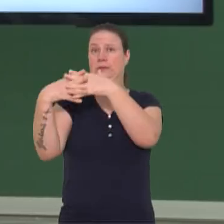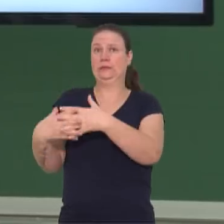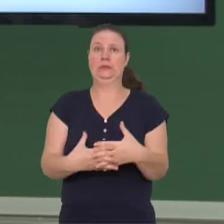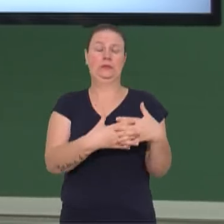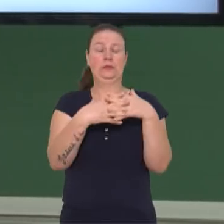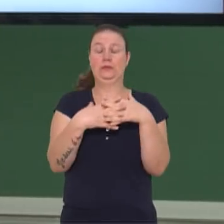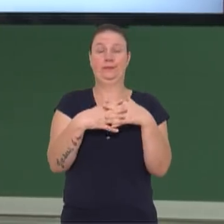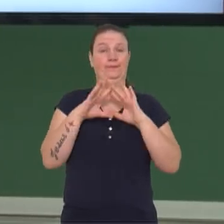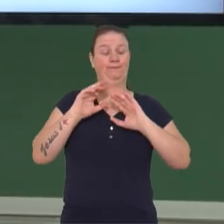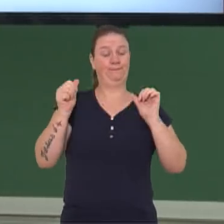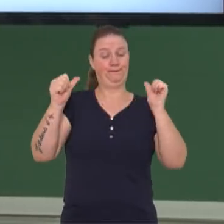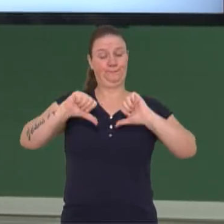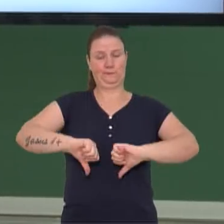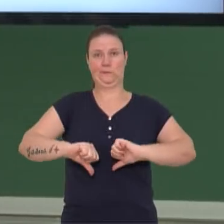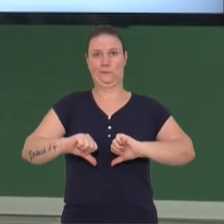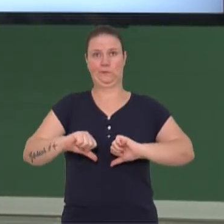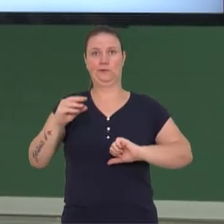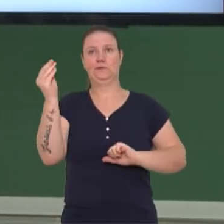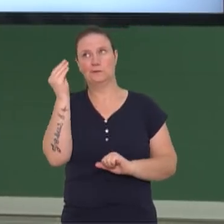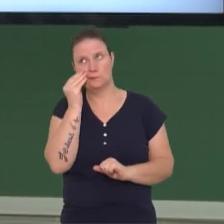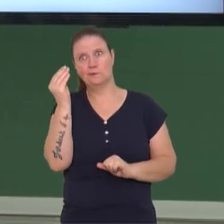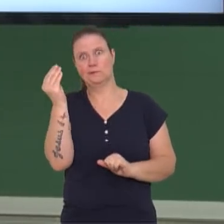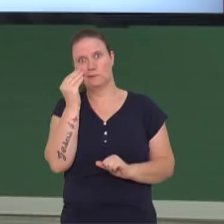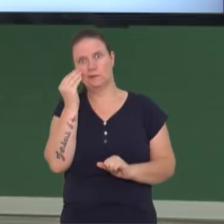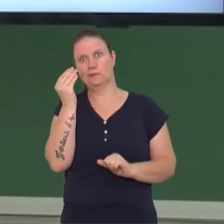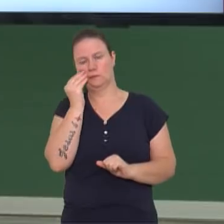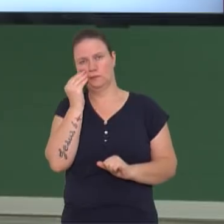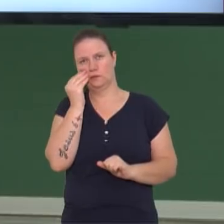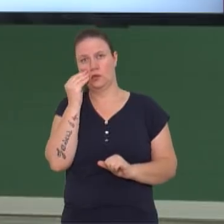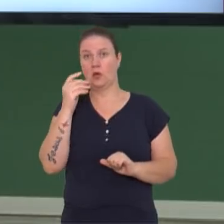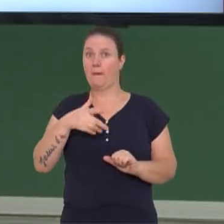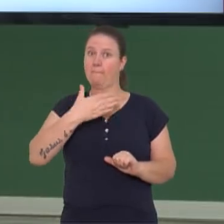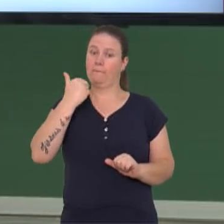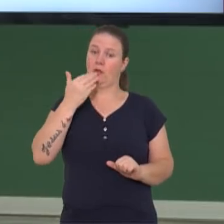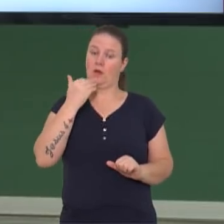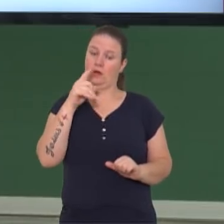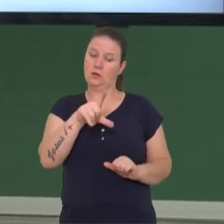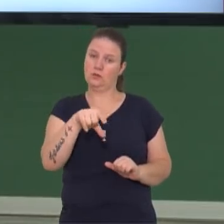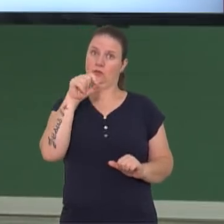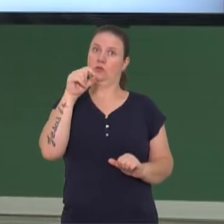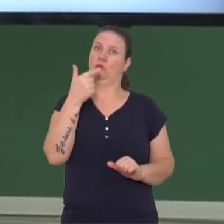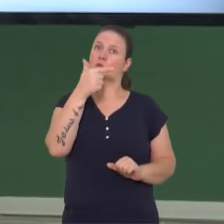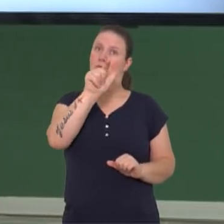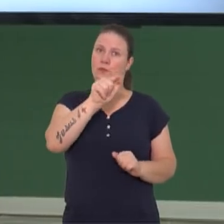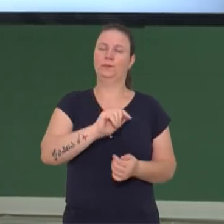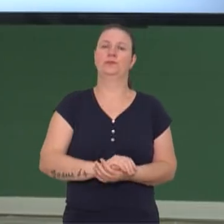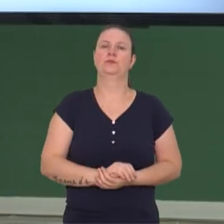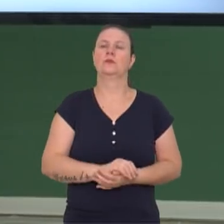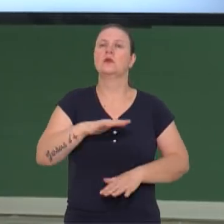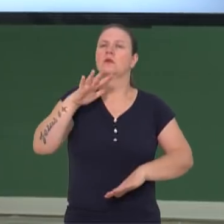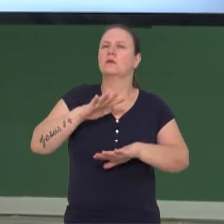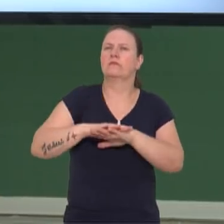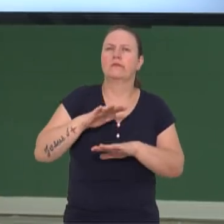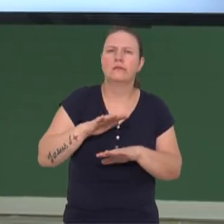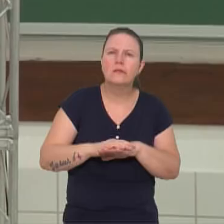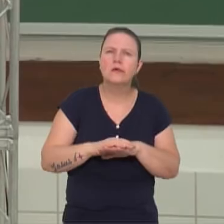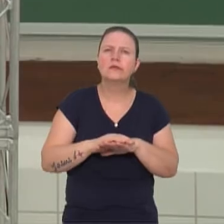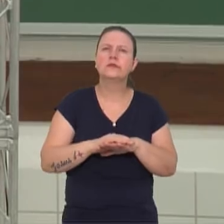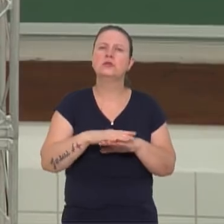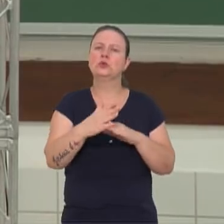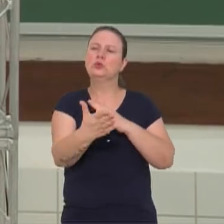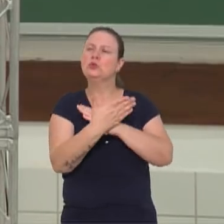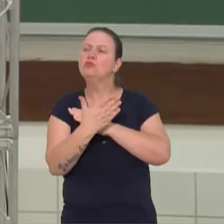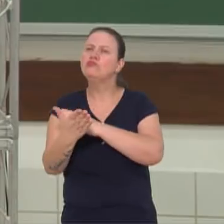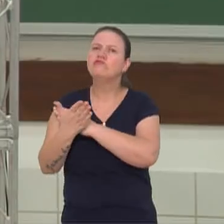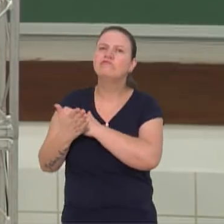muito trabalho. Eu ia ter que ficar tentando. E a matemática, ela traz pra gente